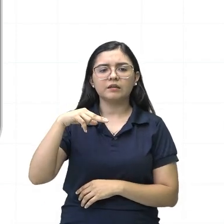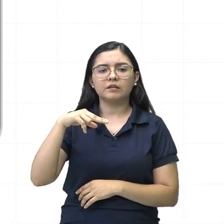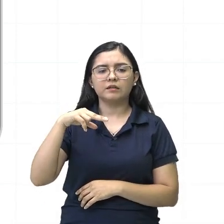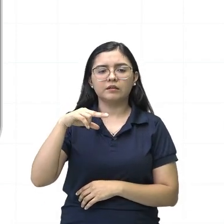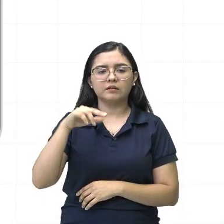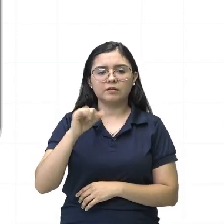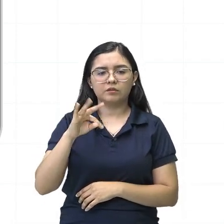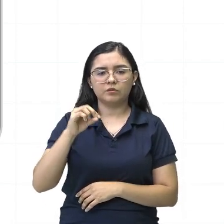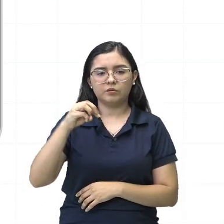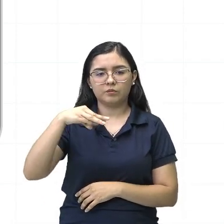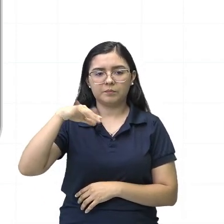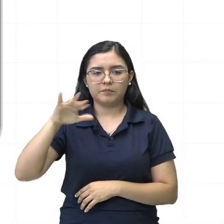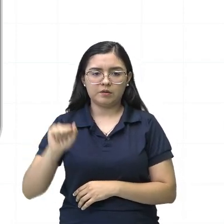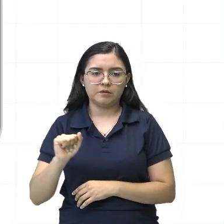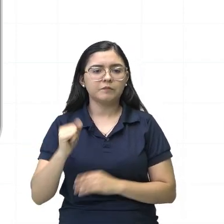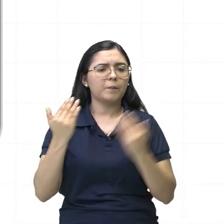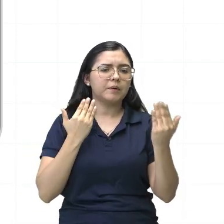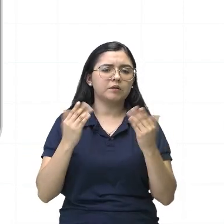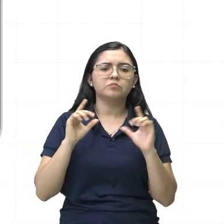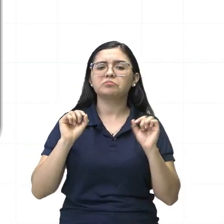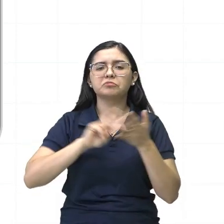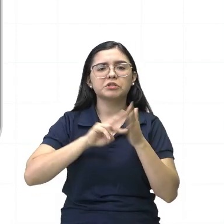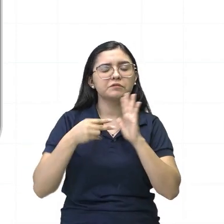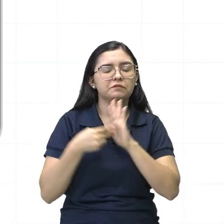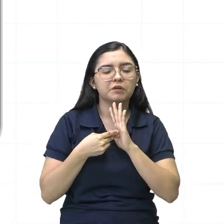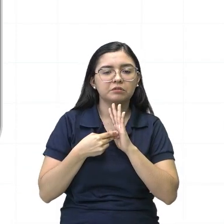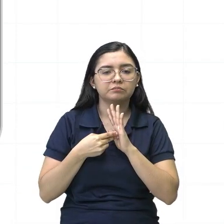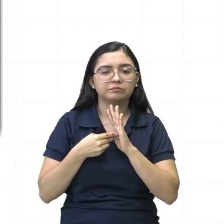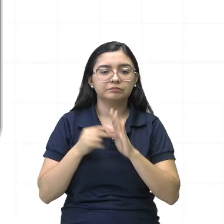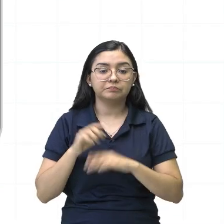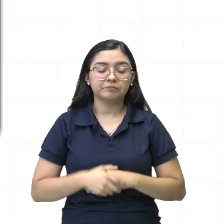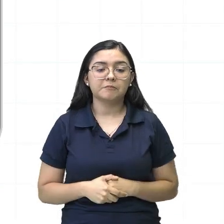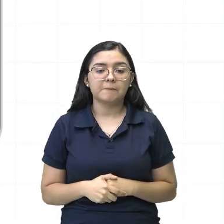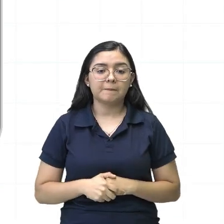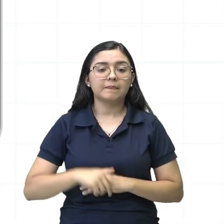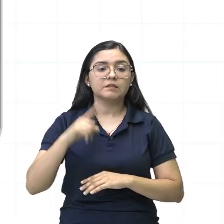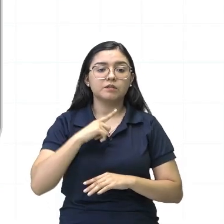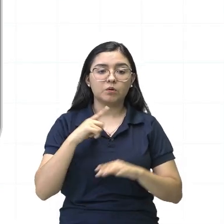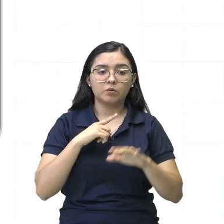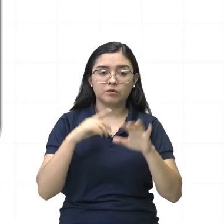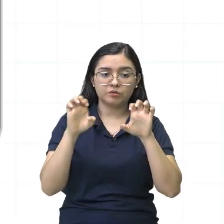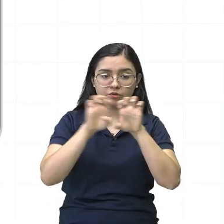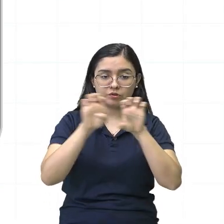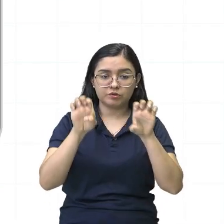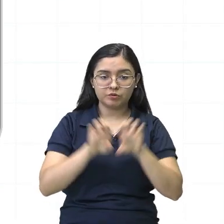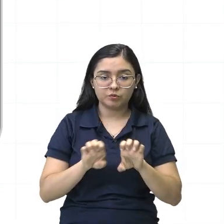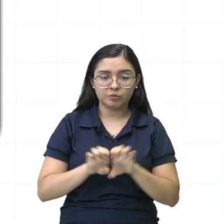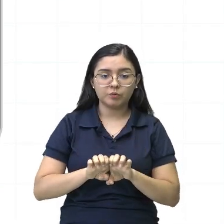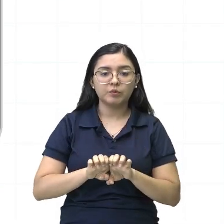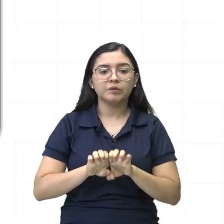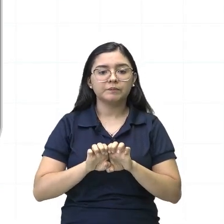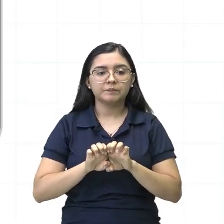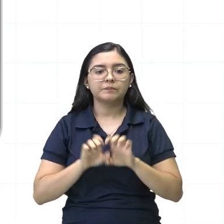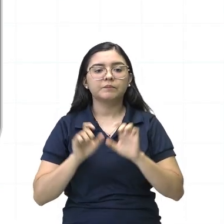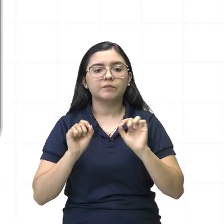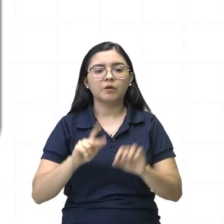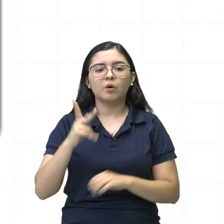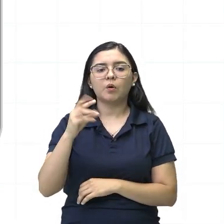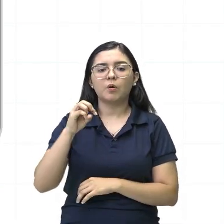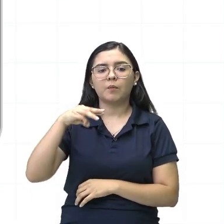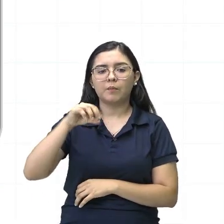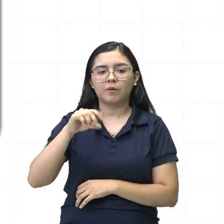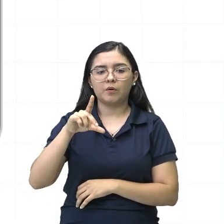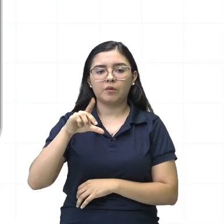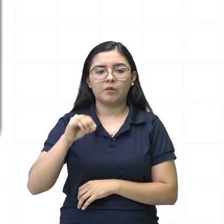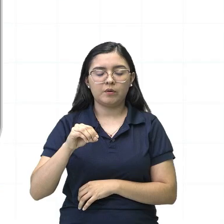a anatomia comparada, né, o que é essa ferramenta aí? São estruturas homólogas, né? O que significa isso?